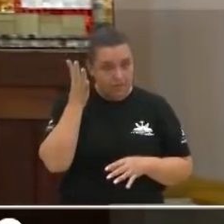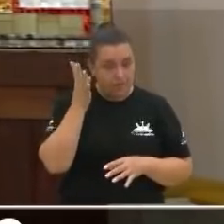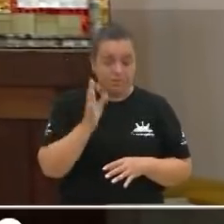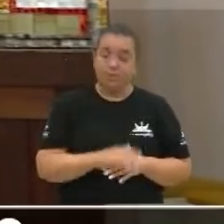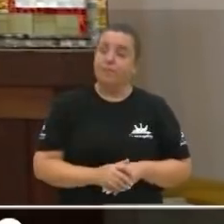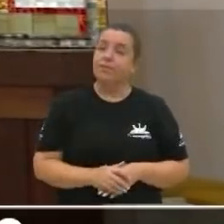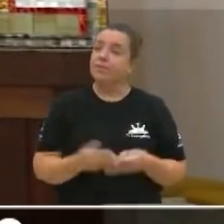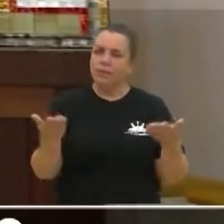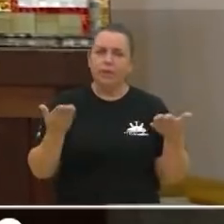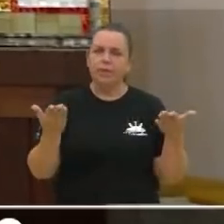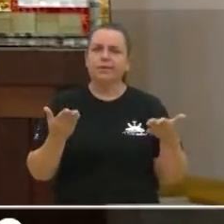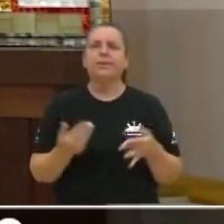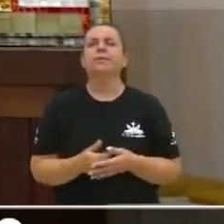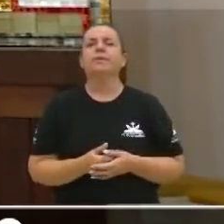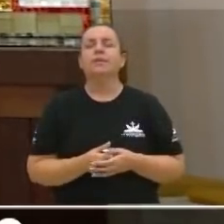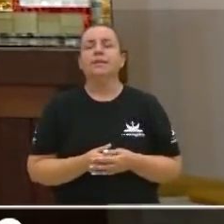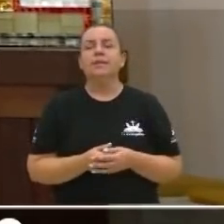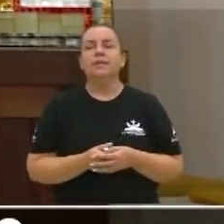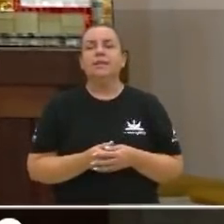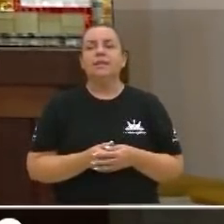a e agora